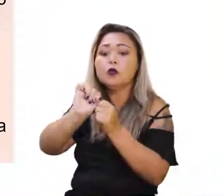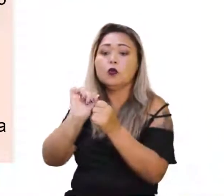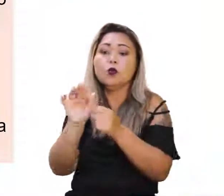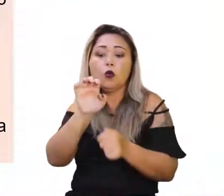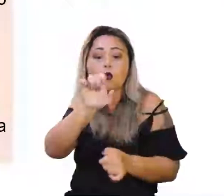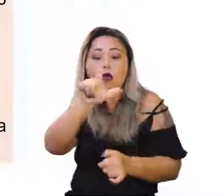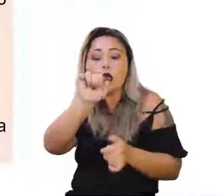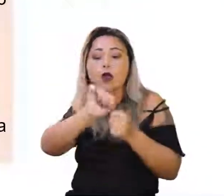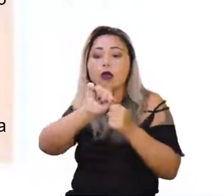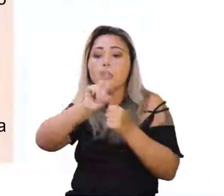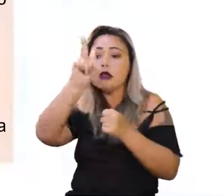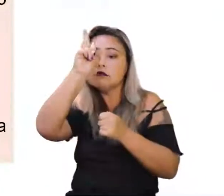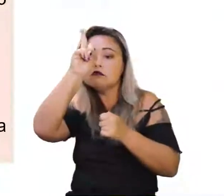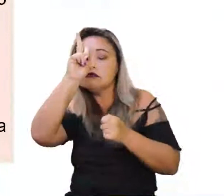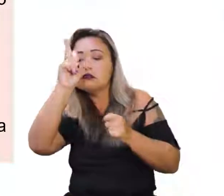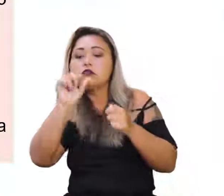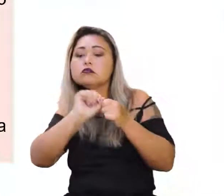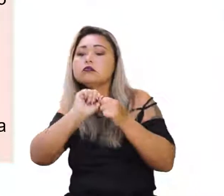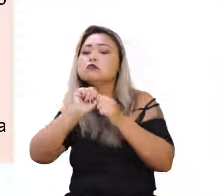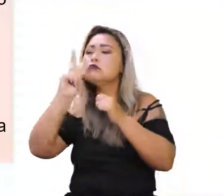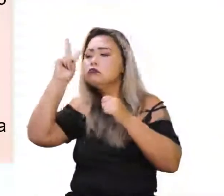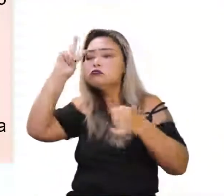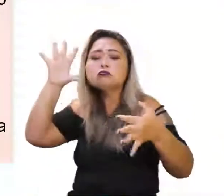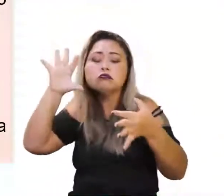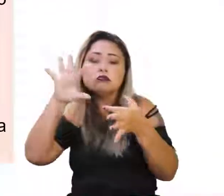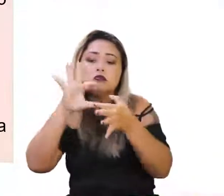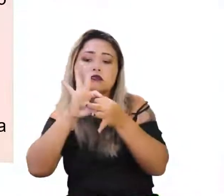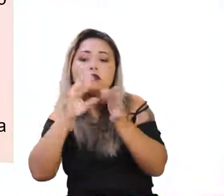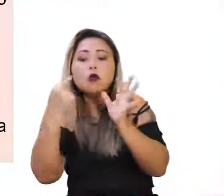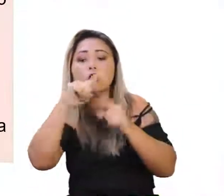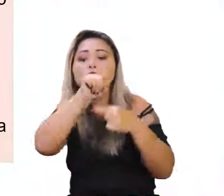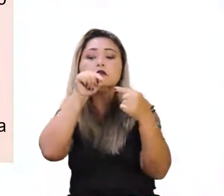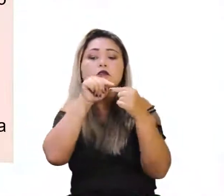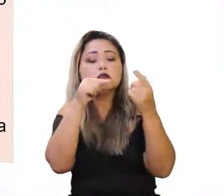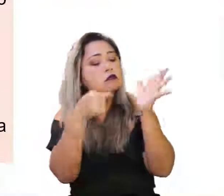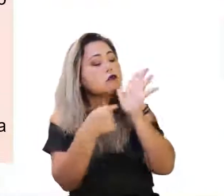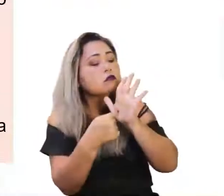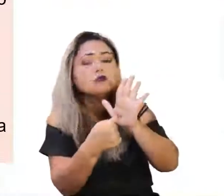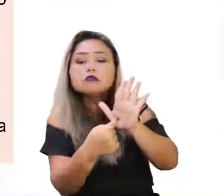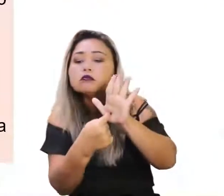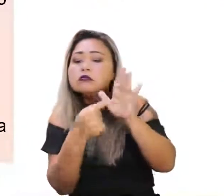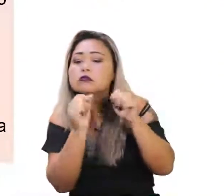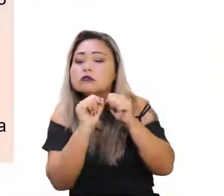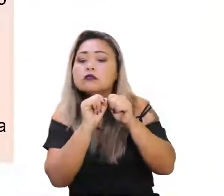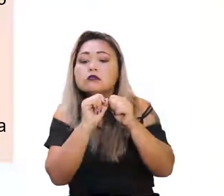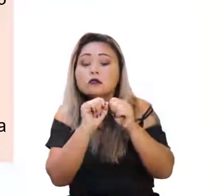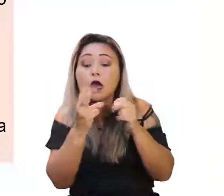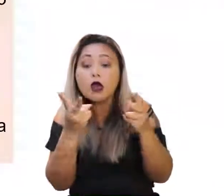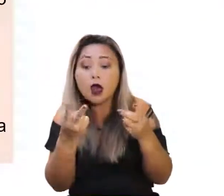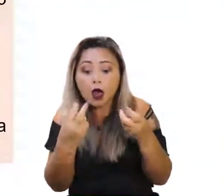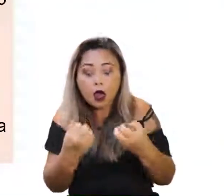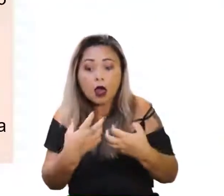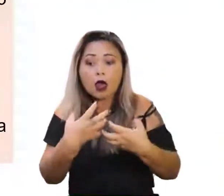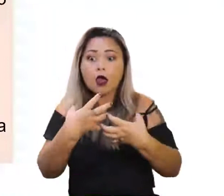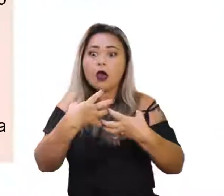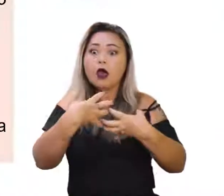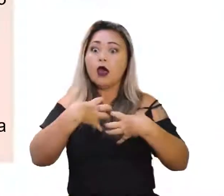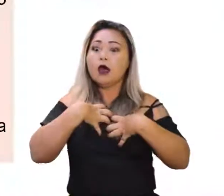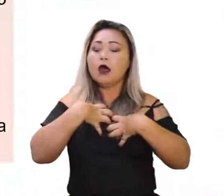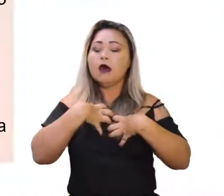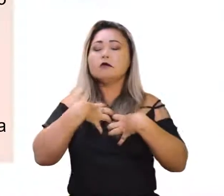interpreta uma história, cujo objetivo é apresentar situações, despertar sentimentos,